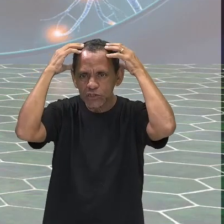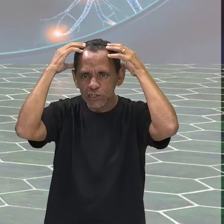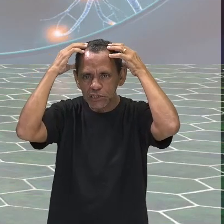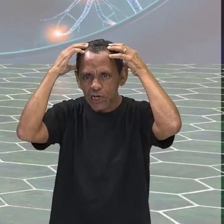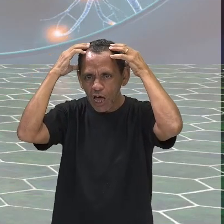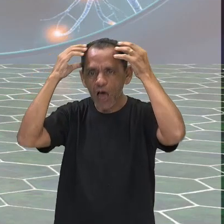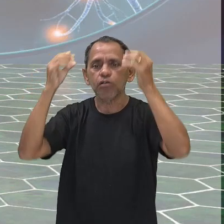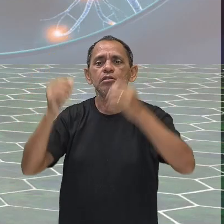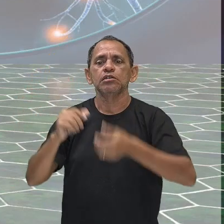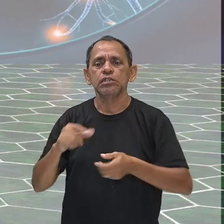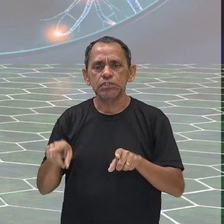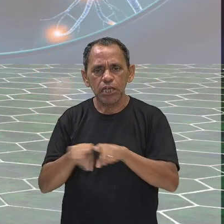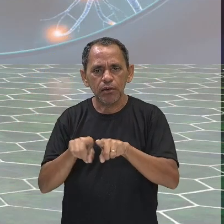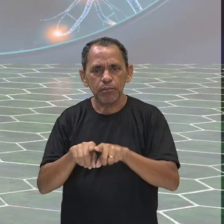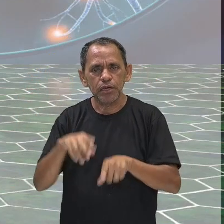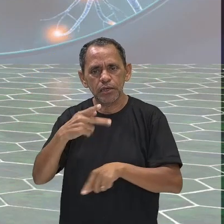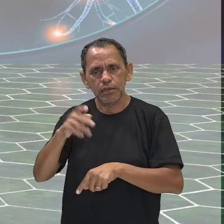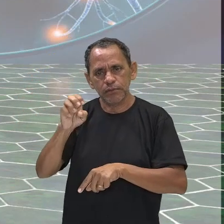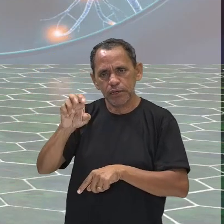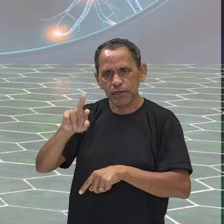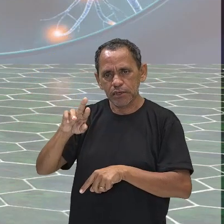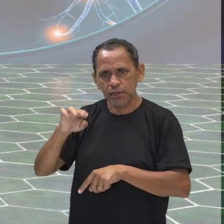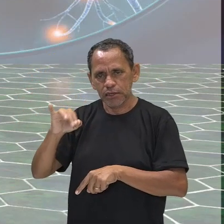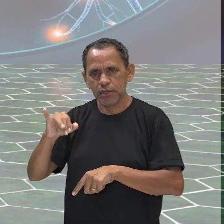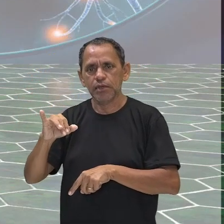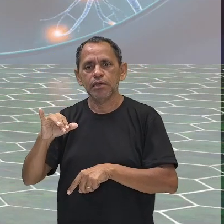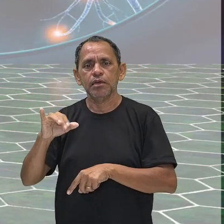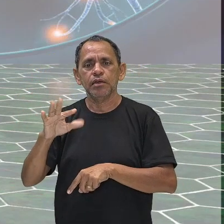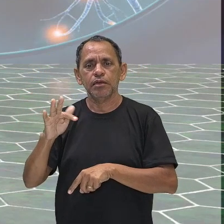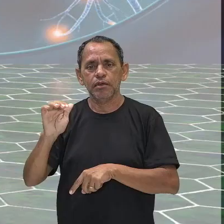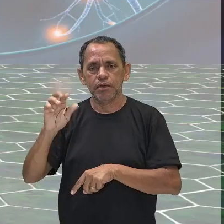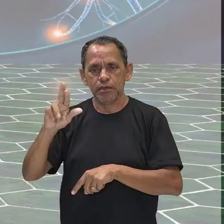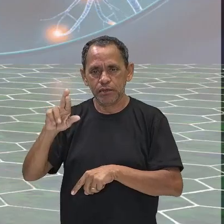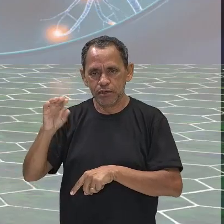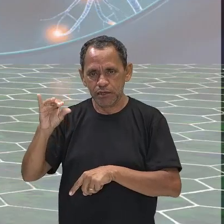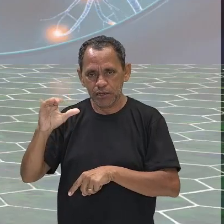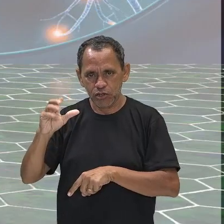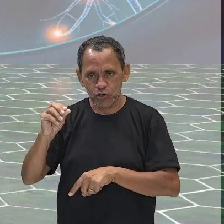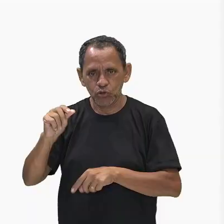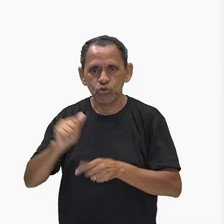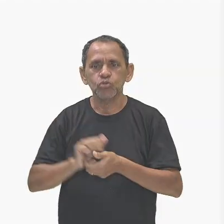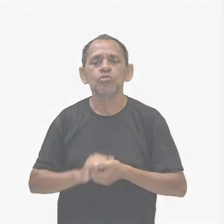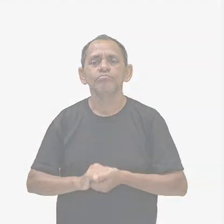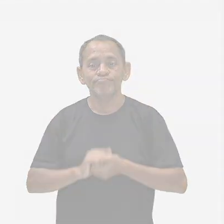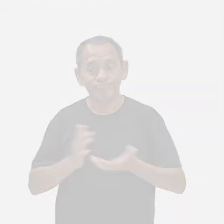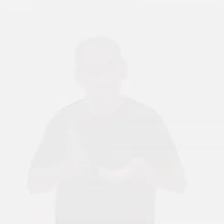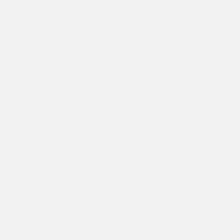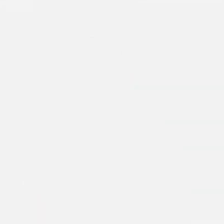periférico, cada um com as suas funções. Tá bom? Então, ó, tchau!